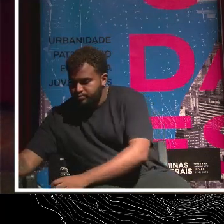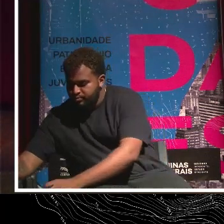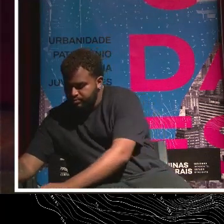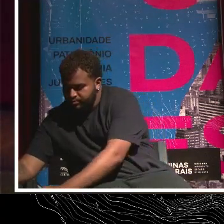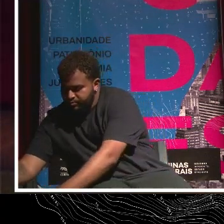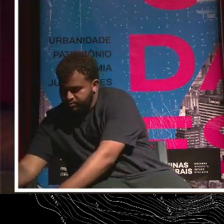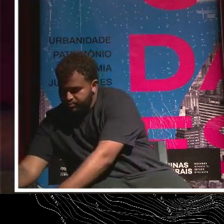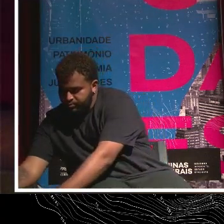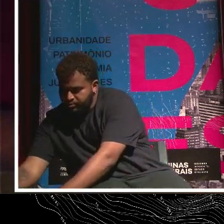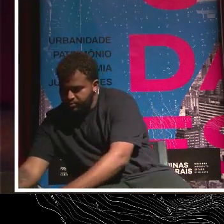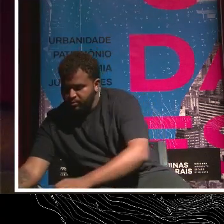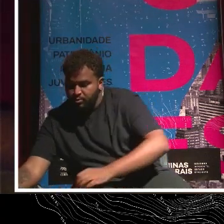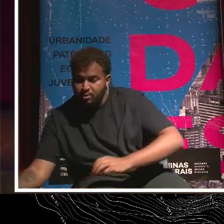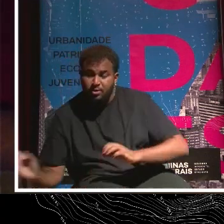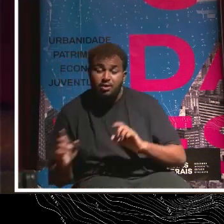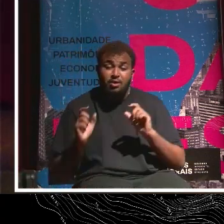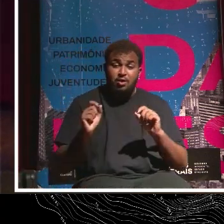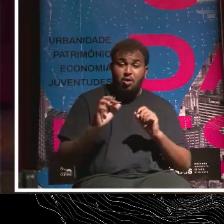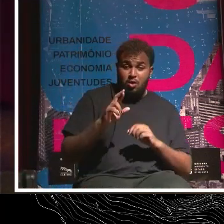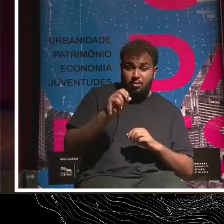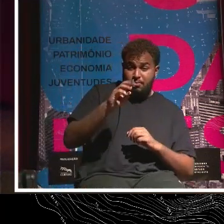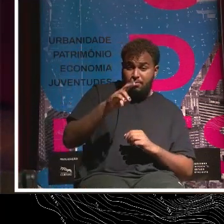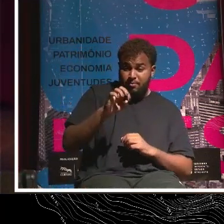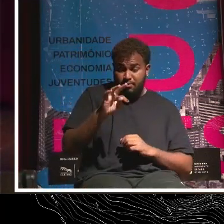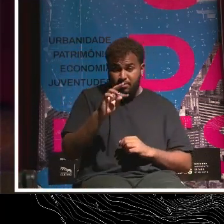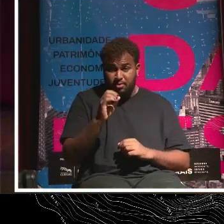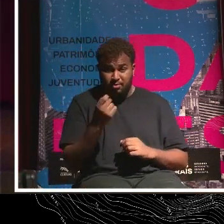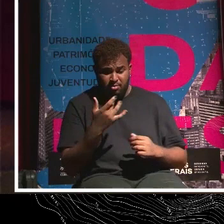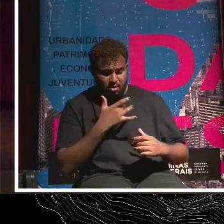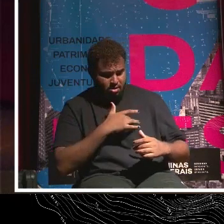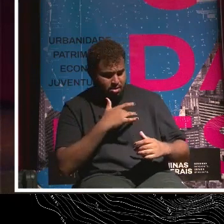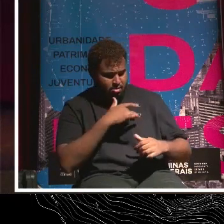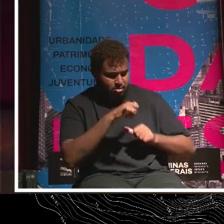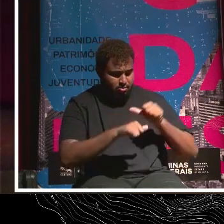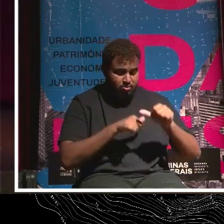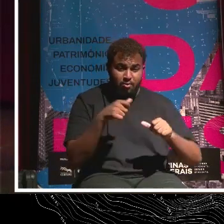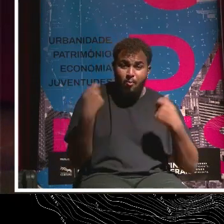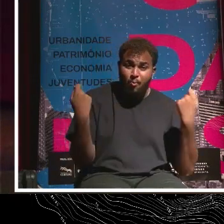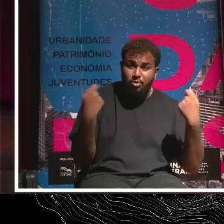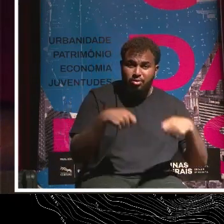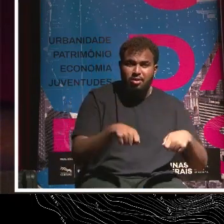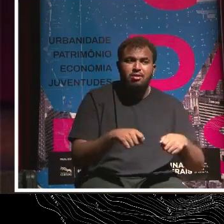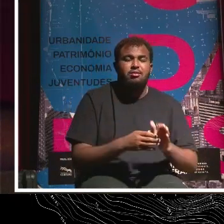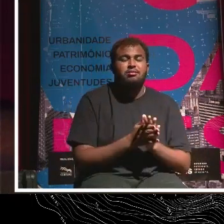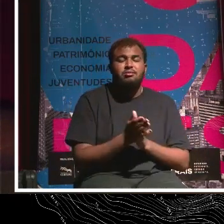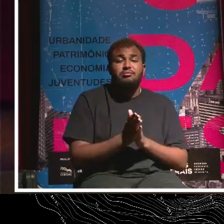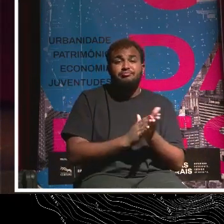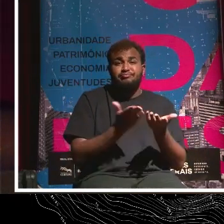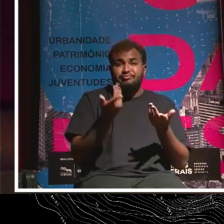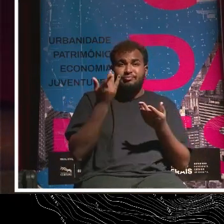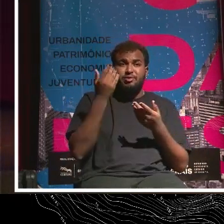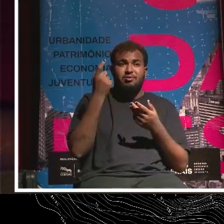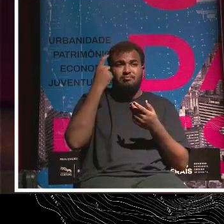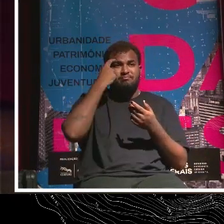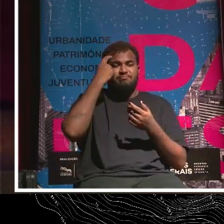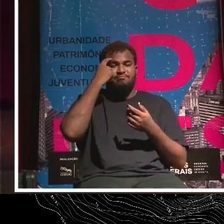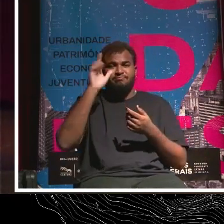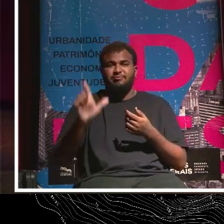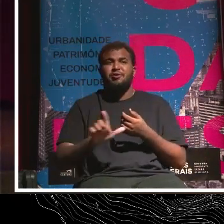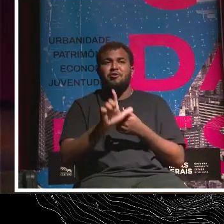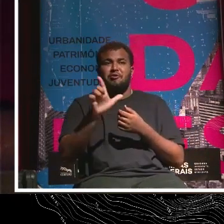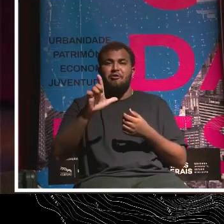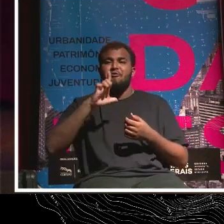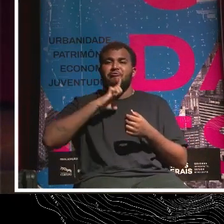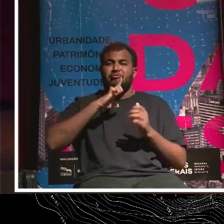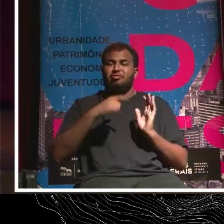quando ela diz, né, temos que transformar a carência em potência. Né? Então, pensar, segundo essa lógica que você